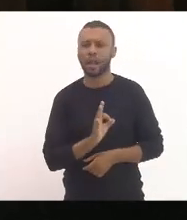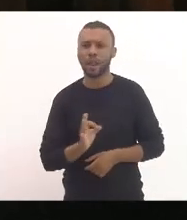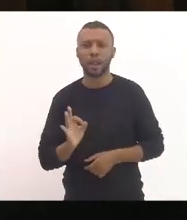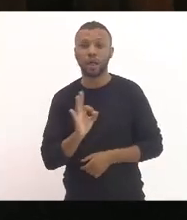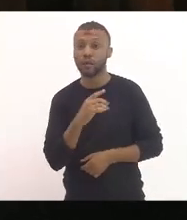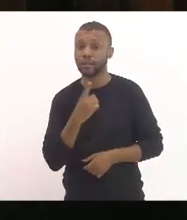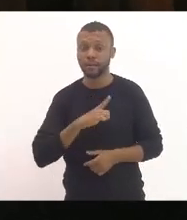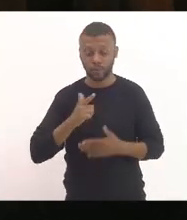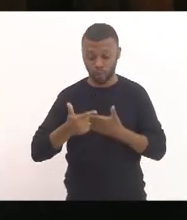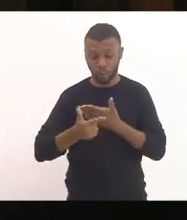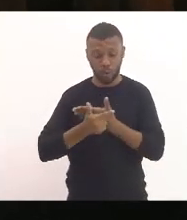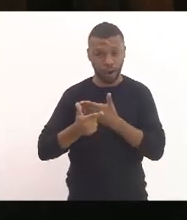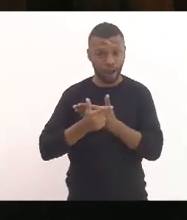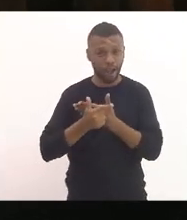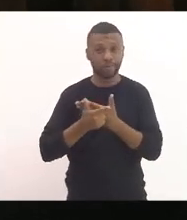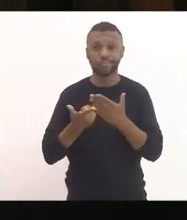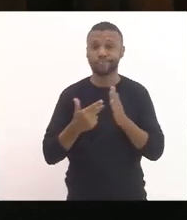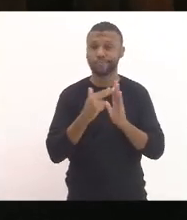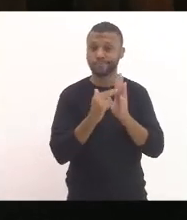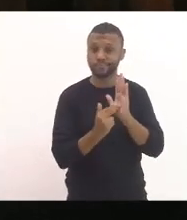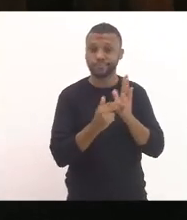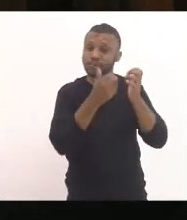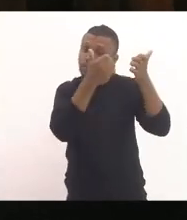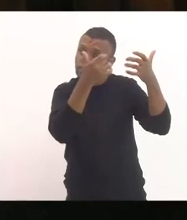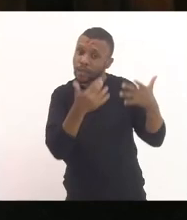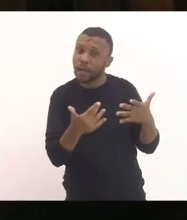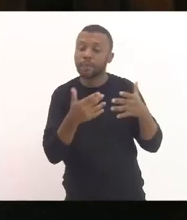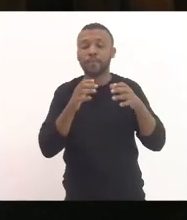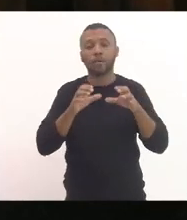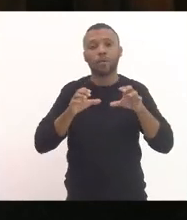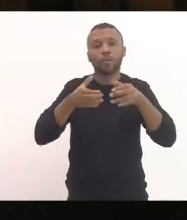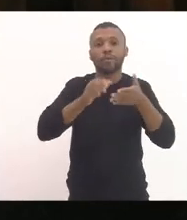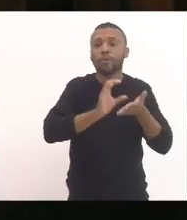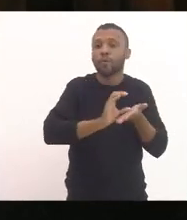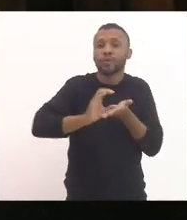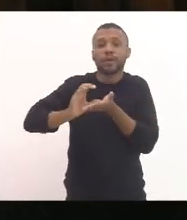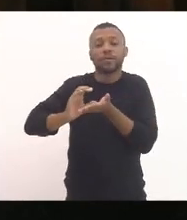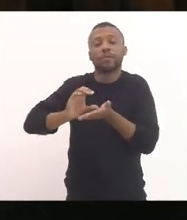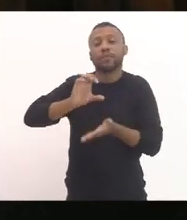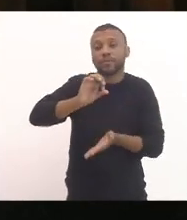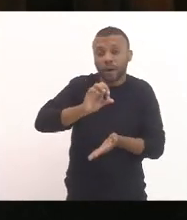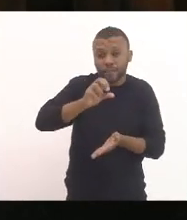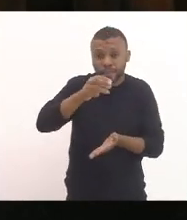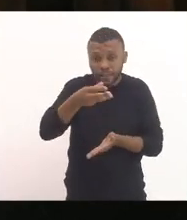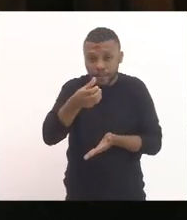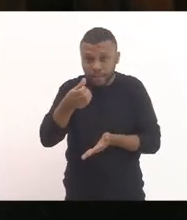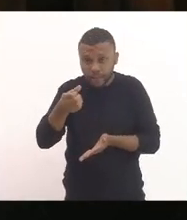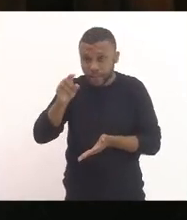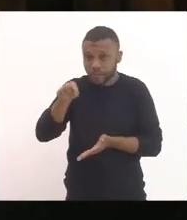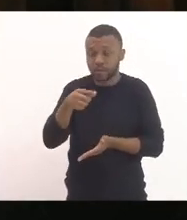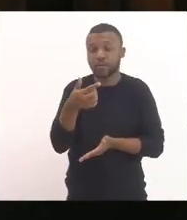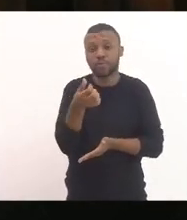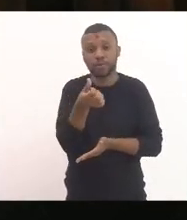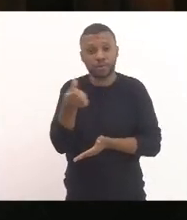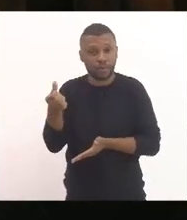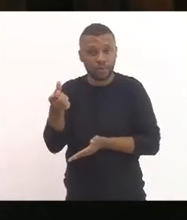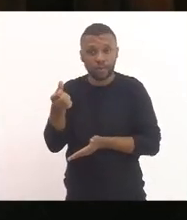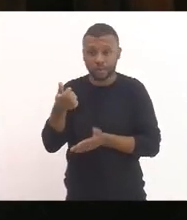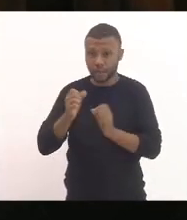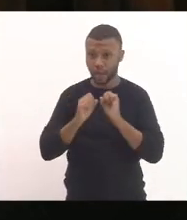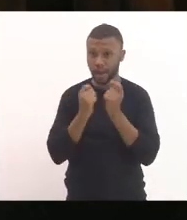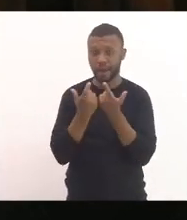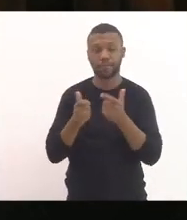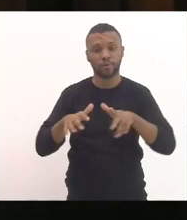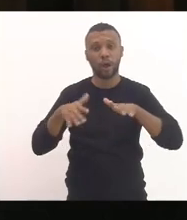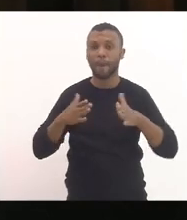as nossas atribuições determinadas pelo ilusão segue a936 2016 e essa casa aqui aprovou exatamente